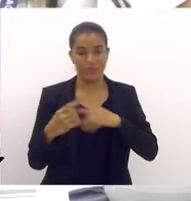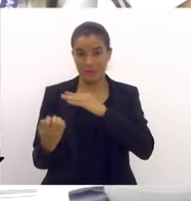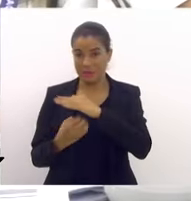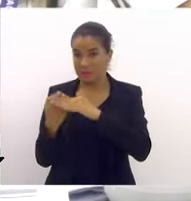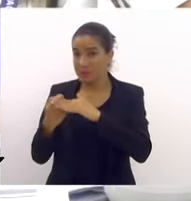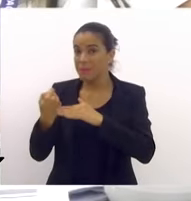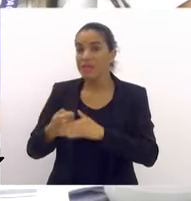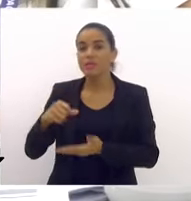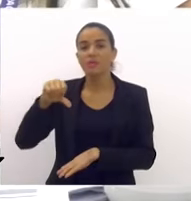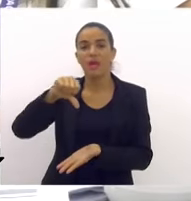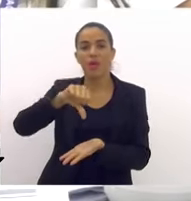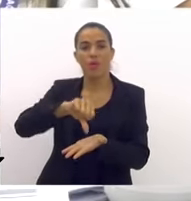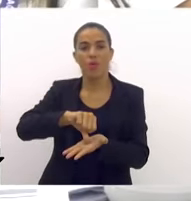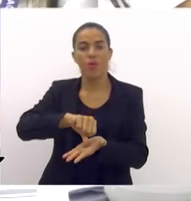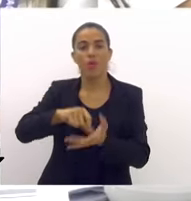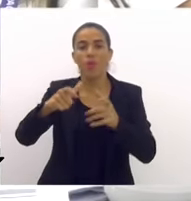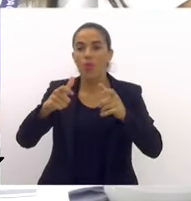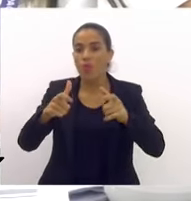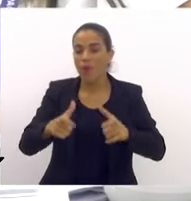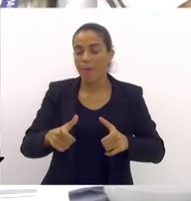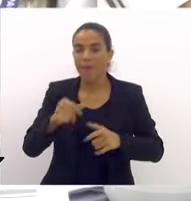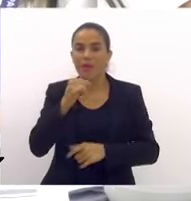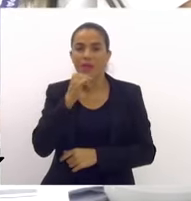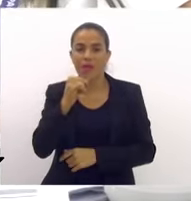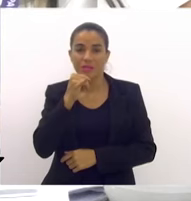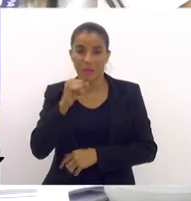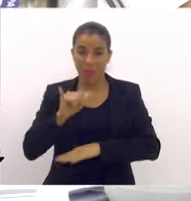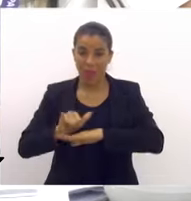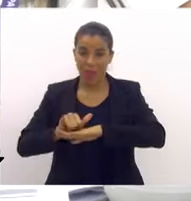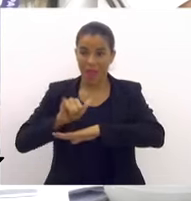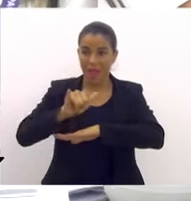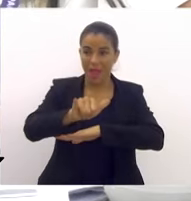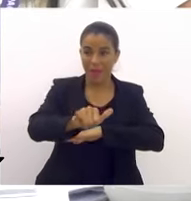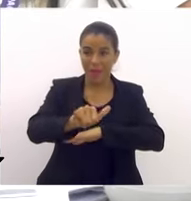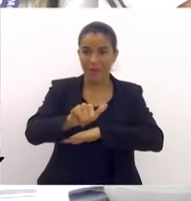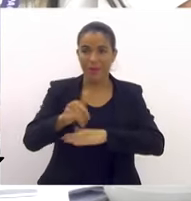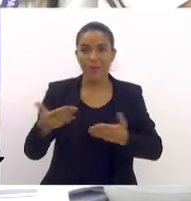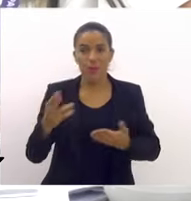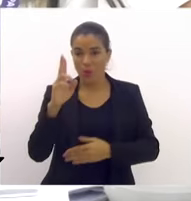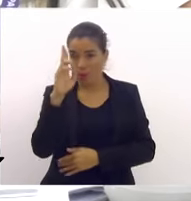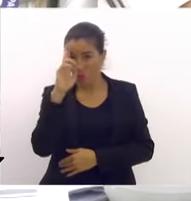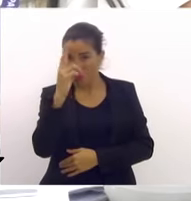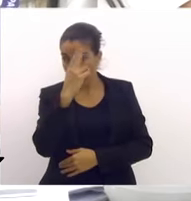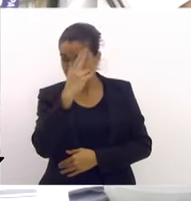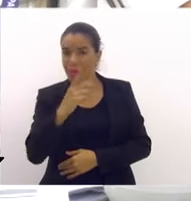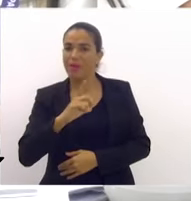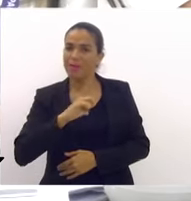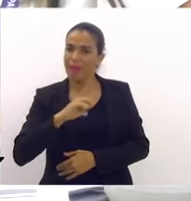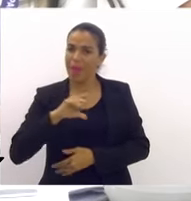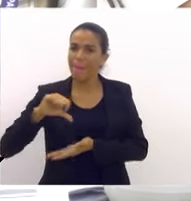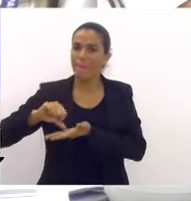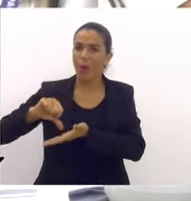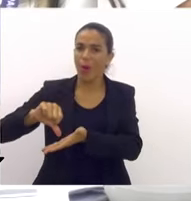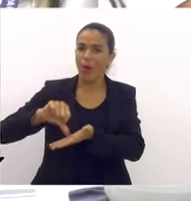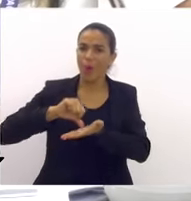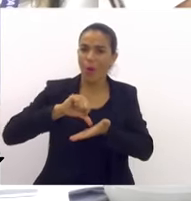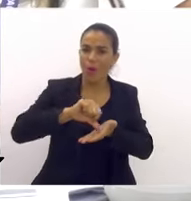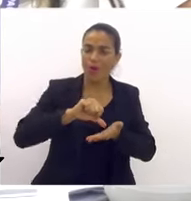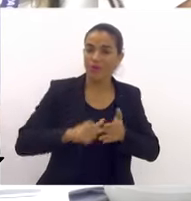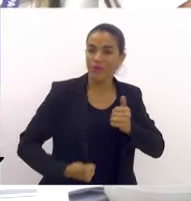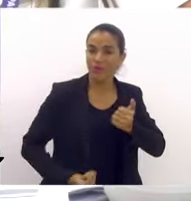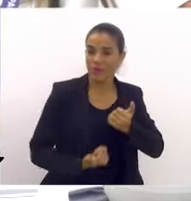um local. Isso acontece, por exemplo, nos aeroportos. Agora, o Uber tem já pontos de apoio para os seus